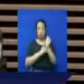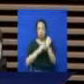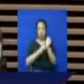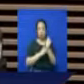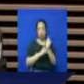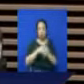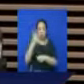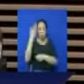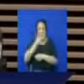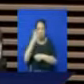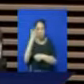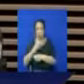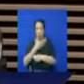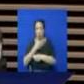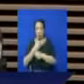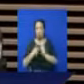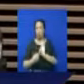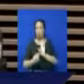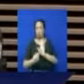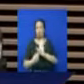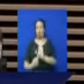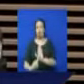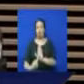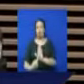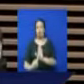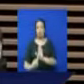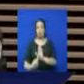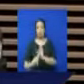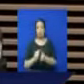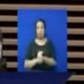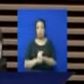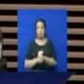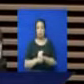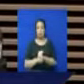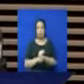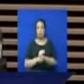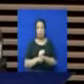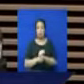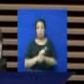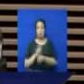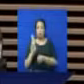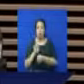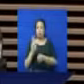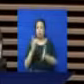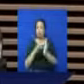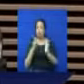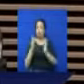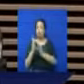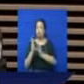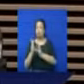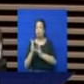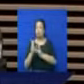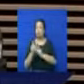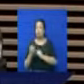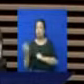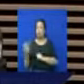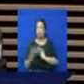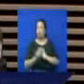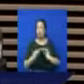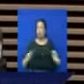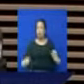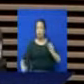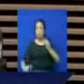oculto, sejam revelados, que em nome de Jesus, um novo tempo seja